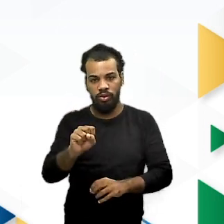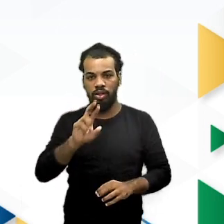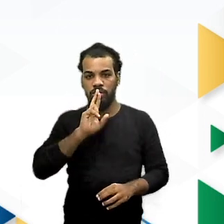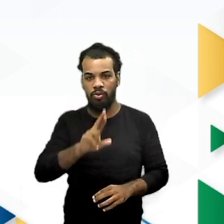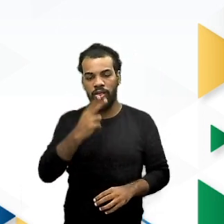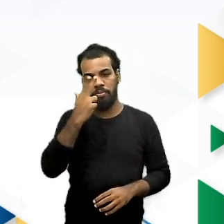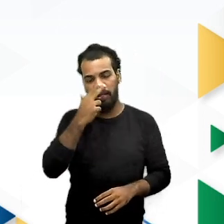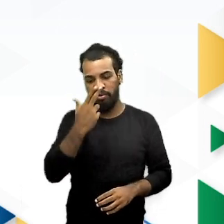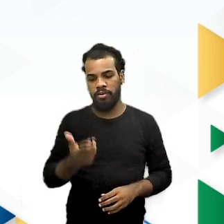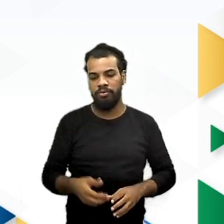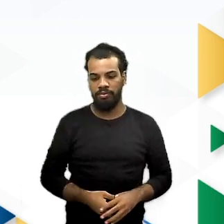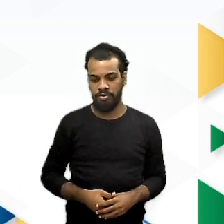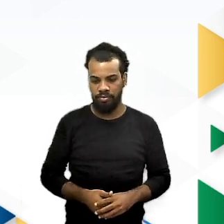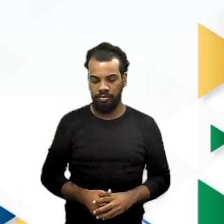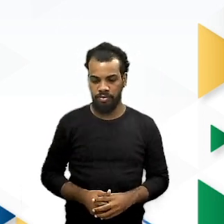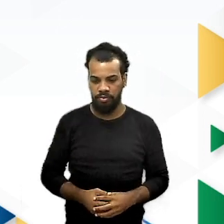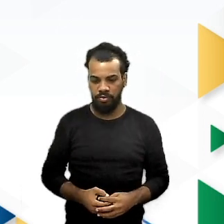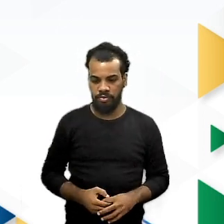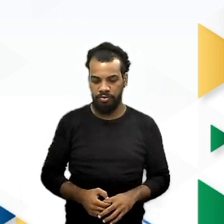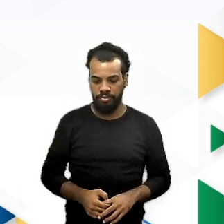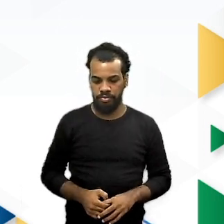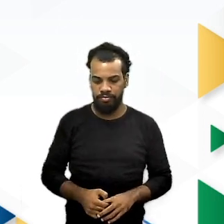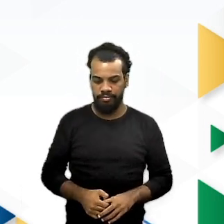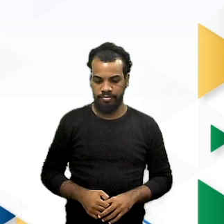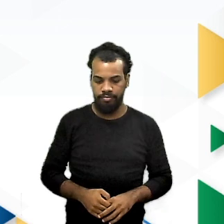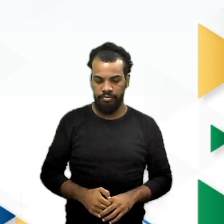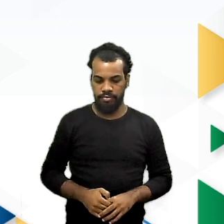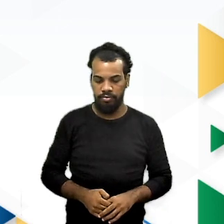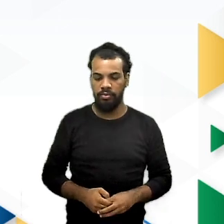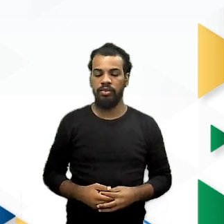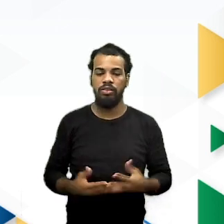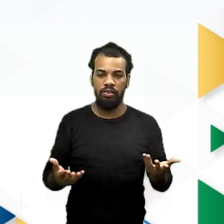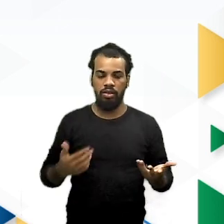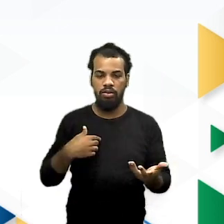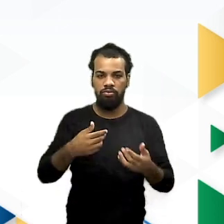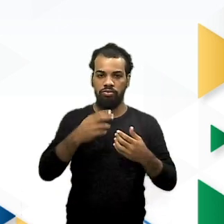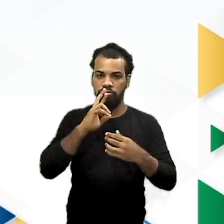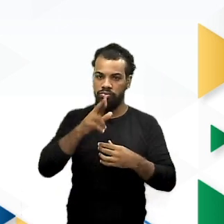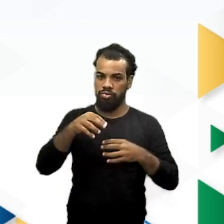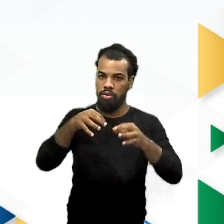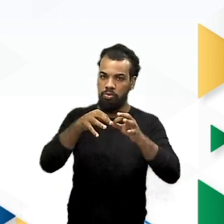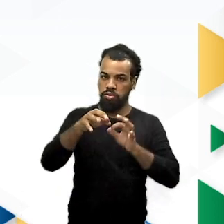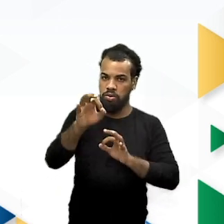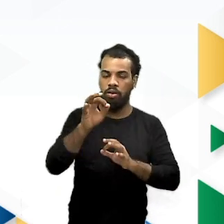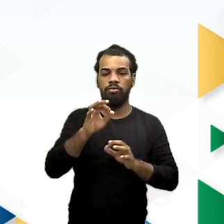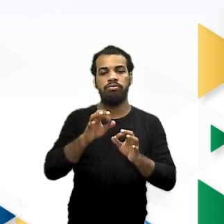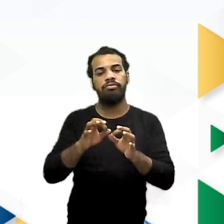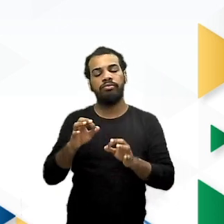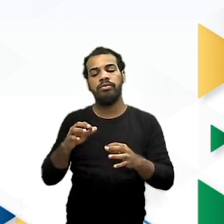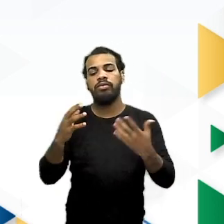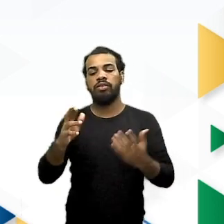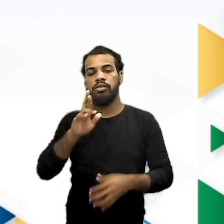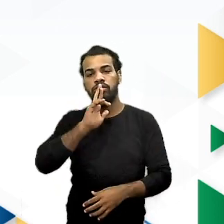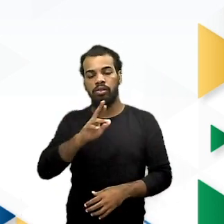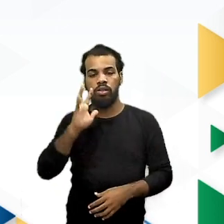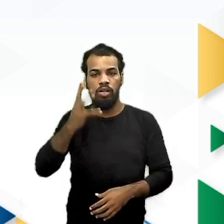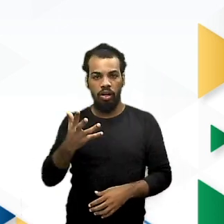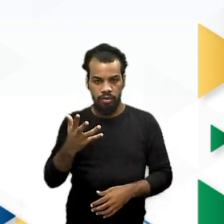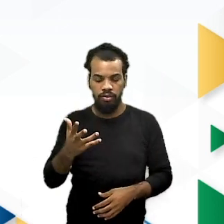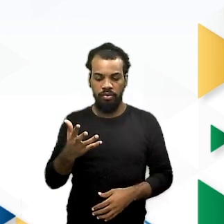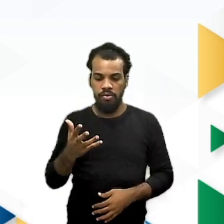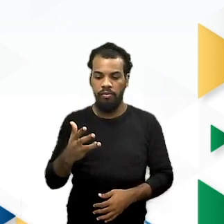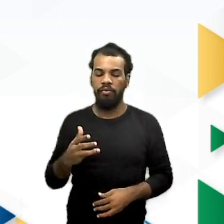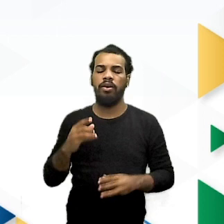tá? Eu fiz o lado de uma forma mais longa, mas se você substituir e resolver logo os parênteses e